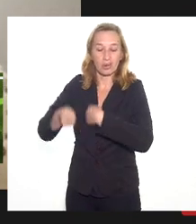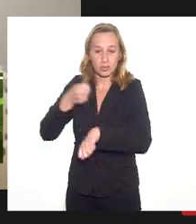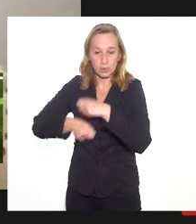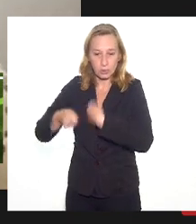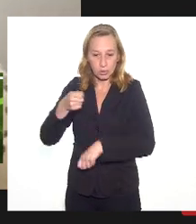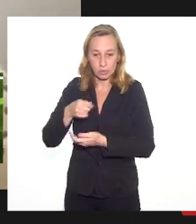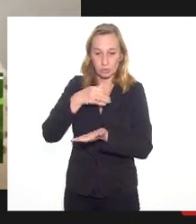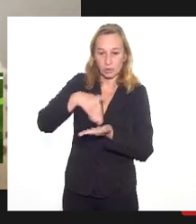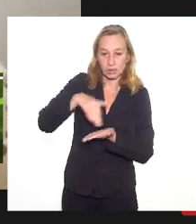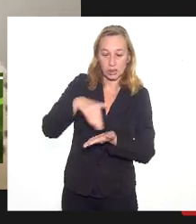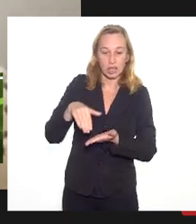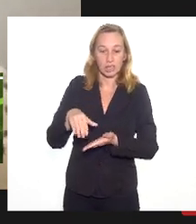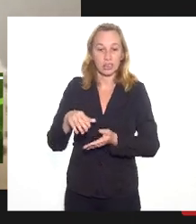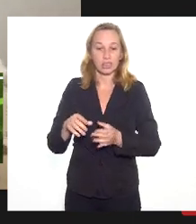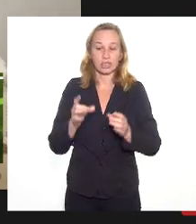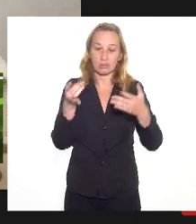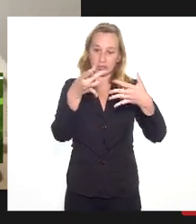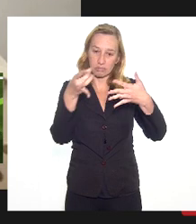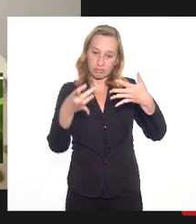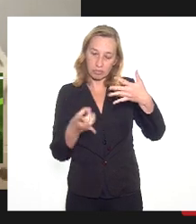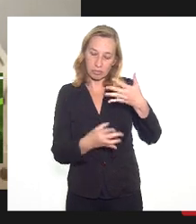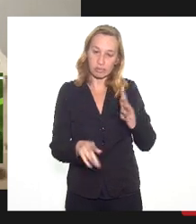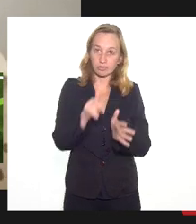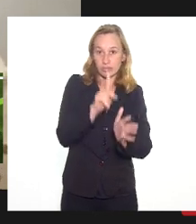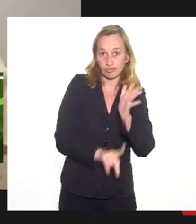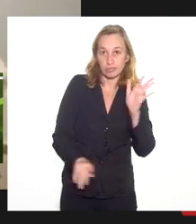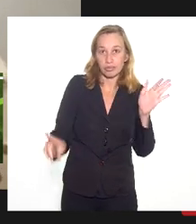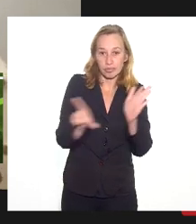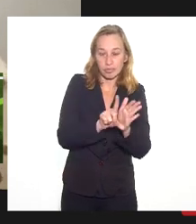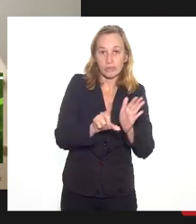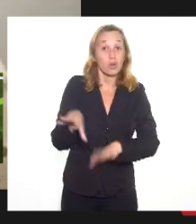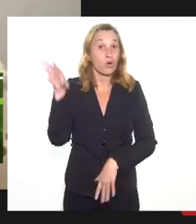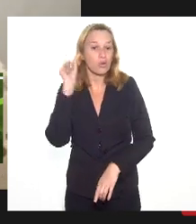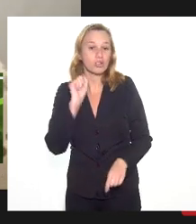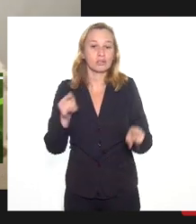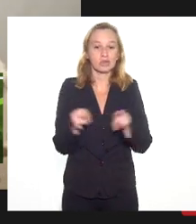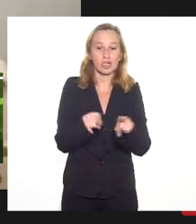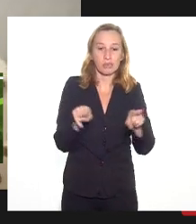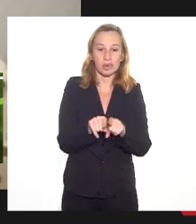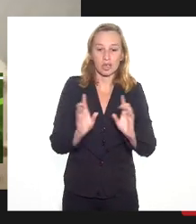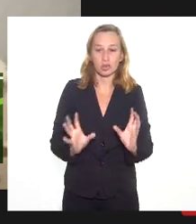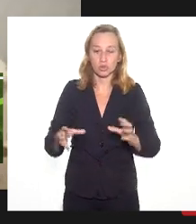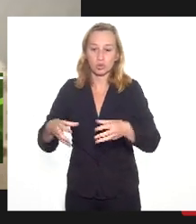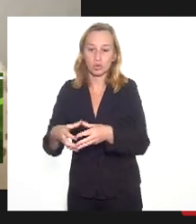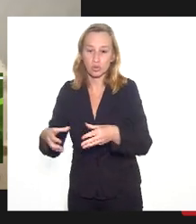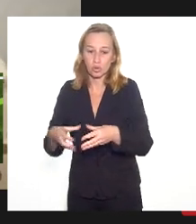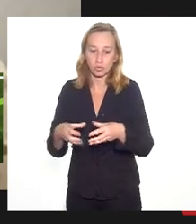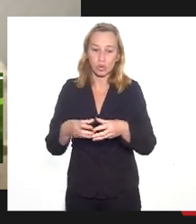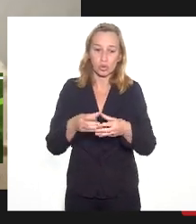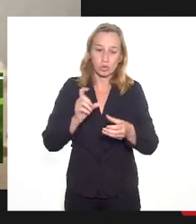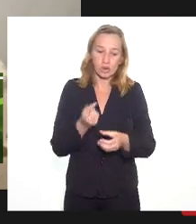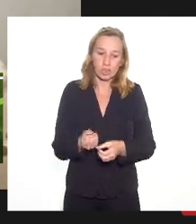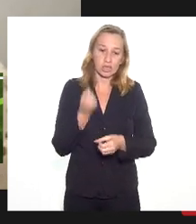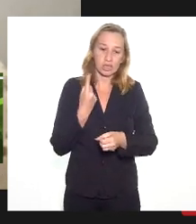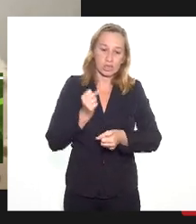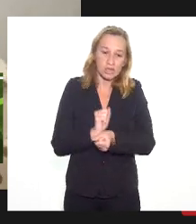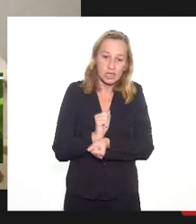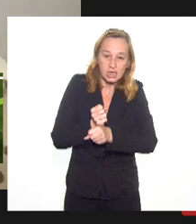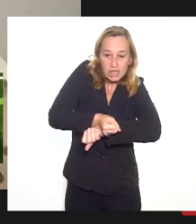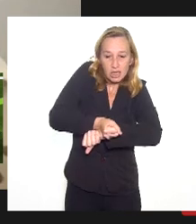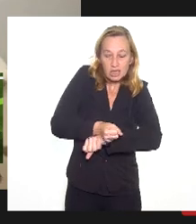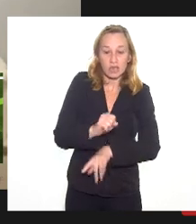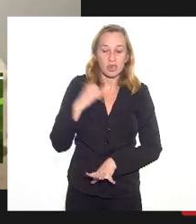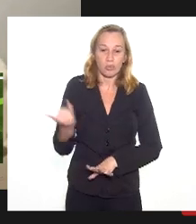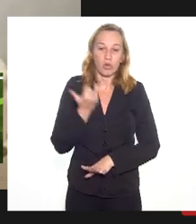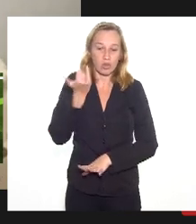escuta e detalhamento desse projeto de lei e ouvindo também as comunidades quilombolas, que são importantíssimas,